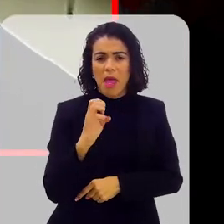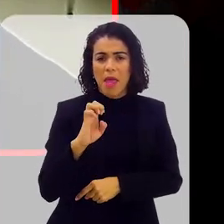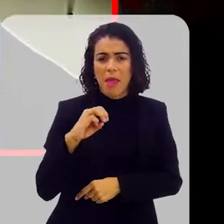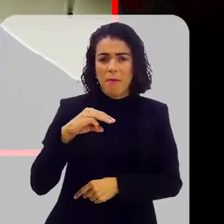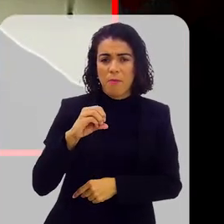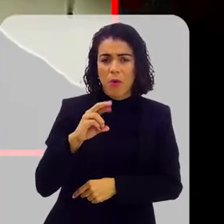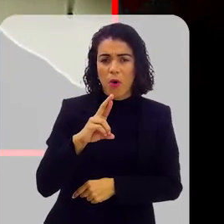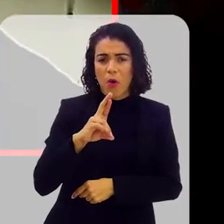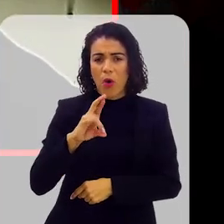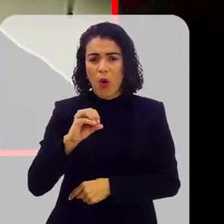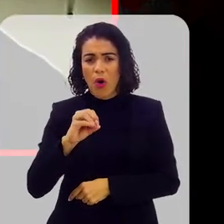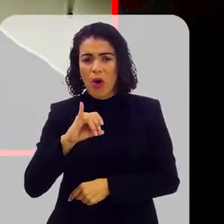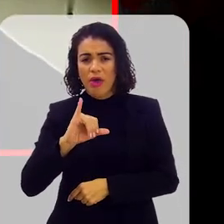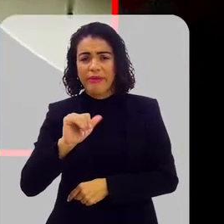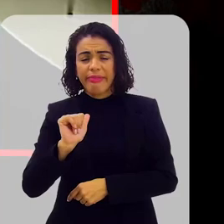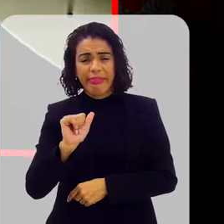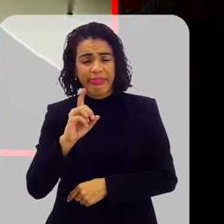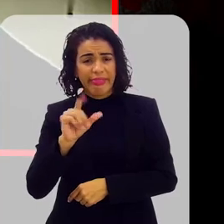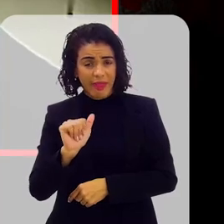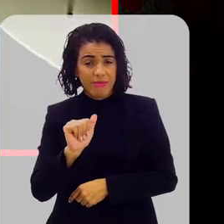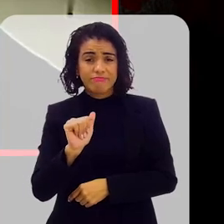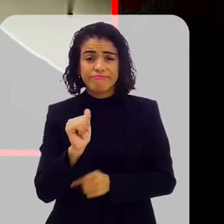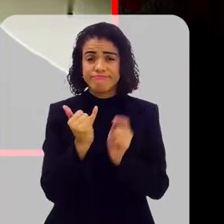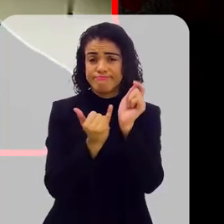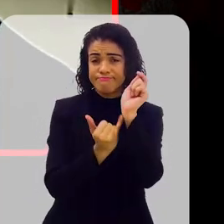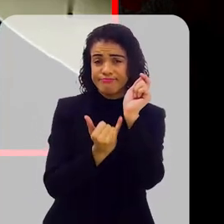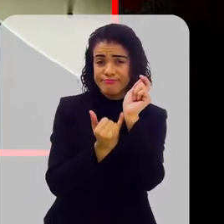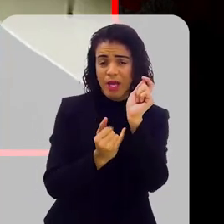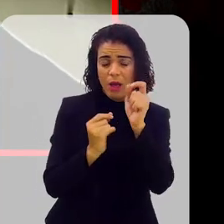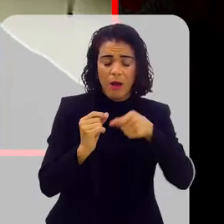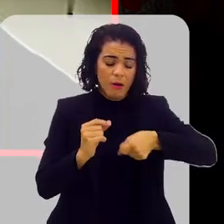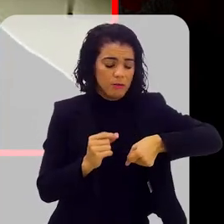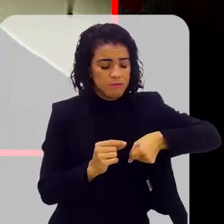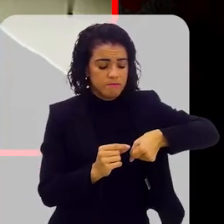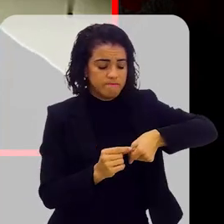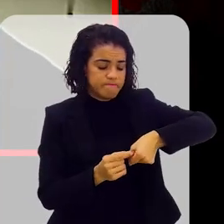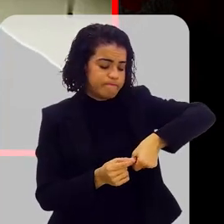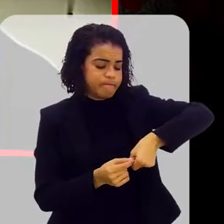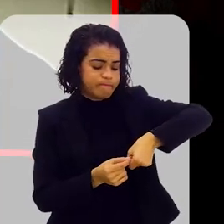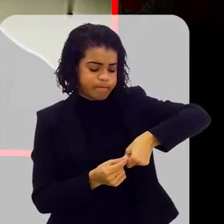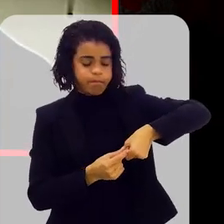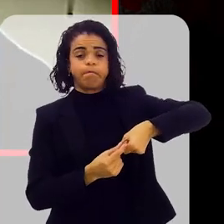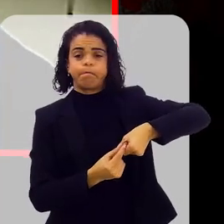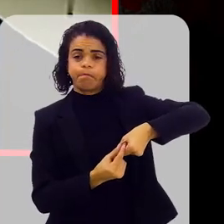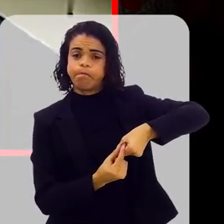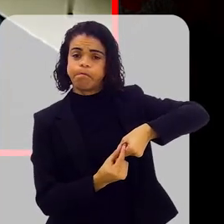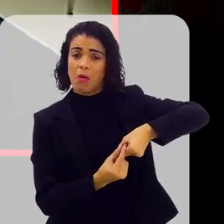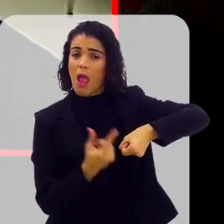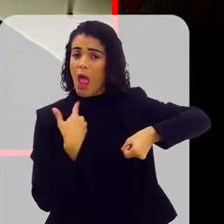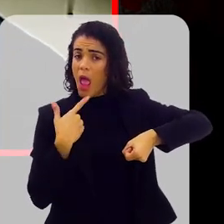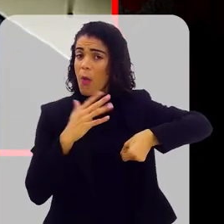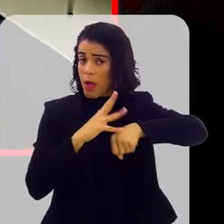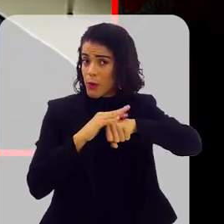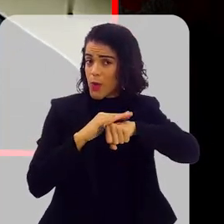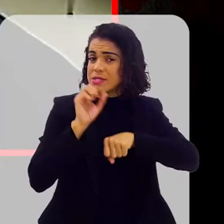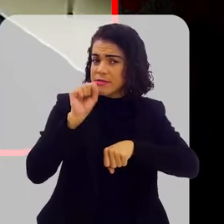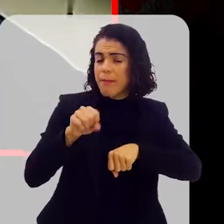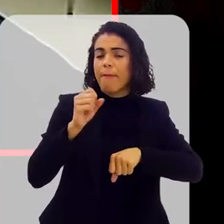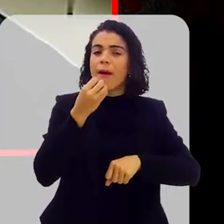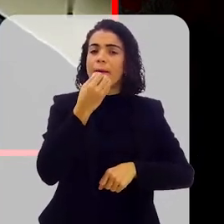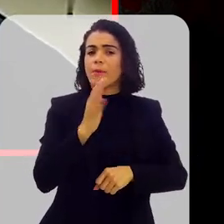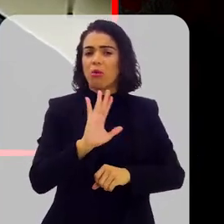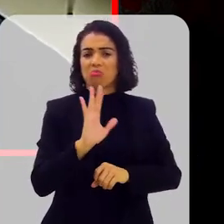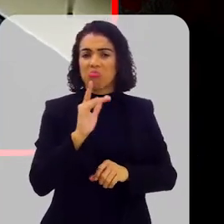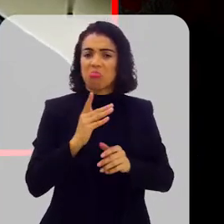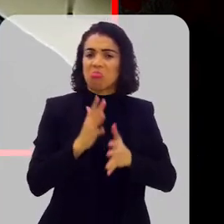hemorroidária, uma hemorroida que está sangrando. Hemorroida é uma dilatação vascular que fica na região perianal, né? Que algumas pessoas têm isso, uma doença benigna.